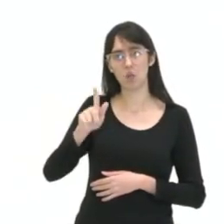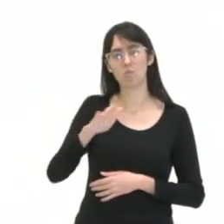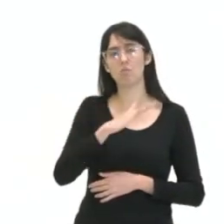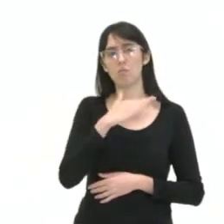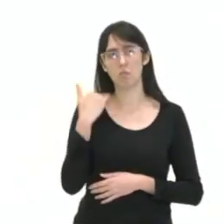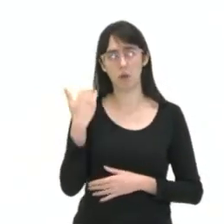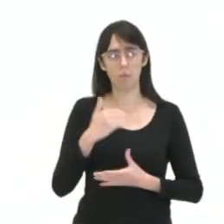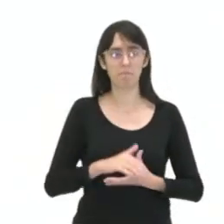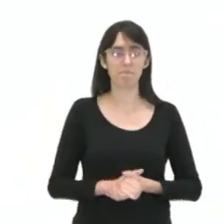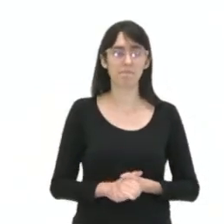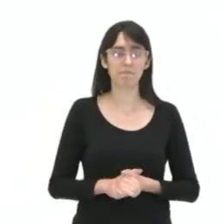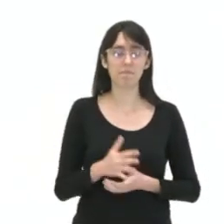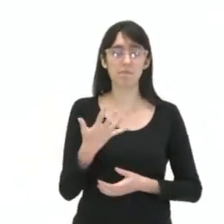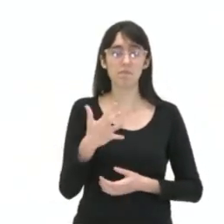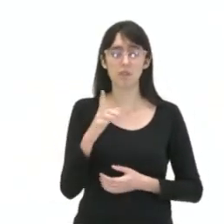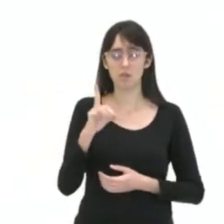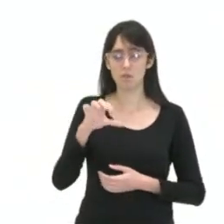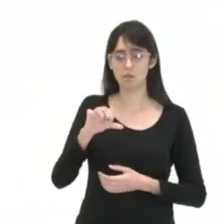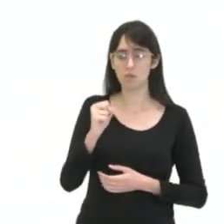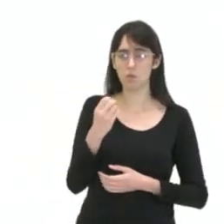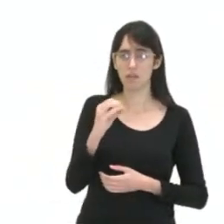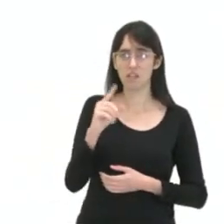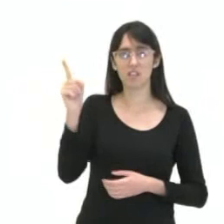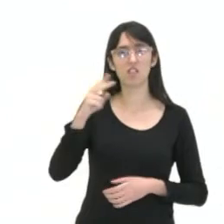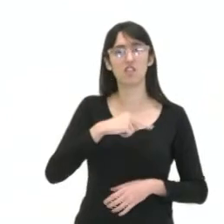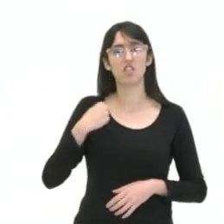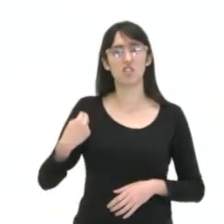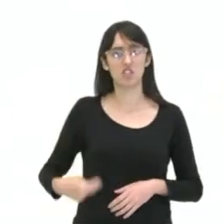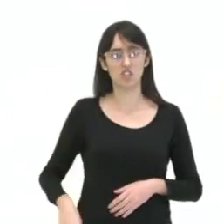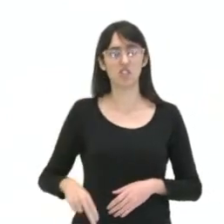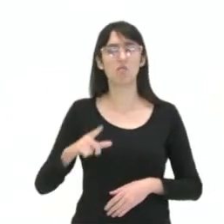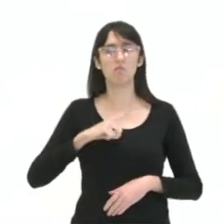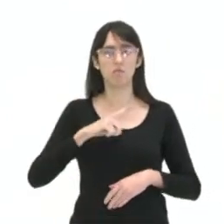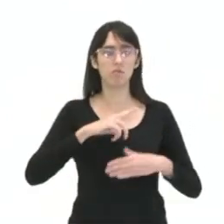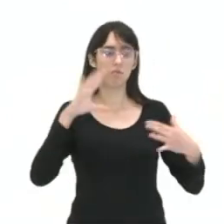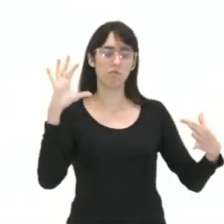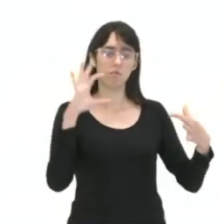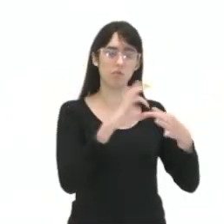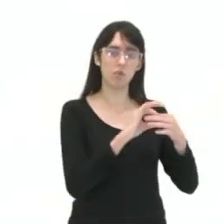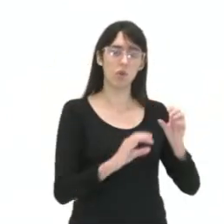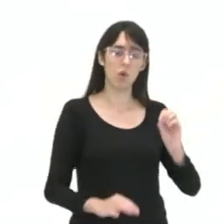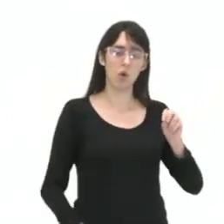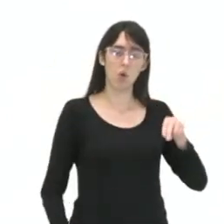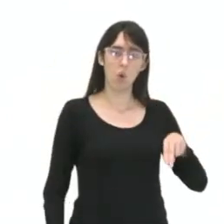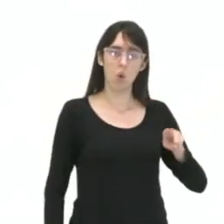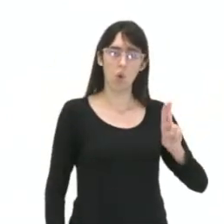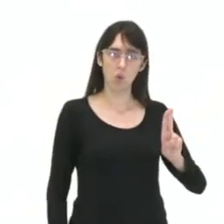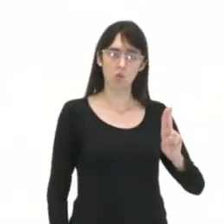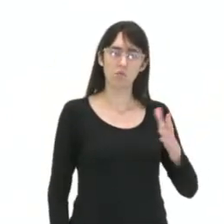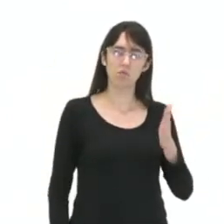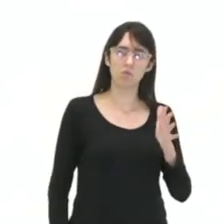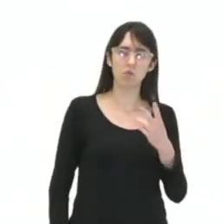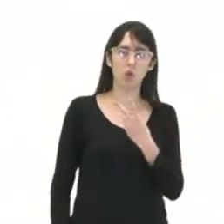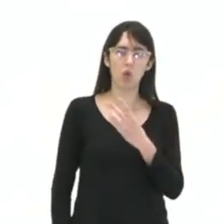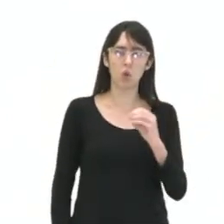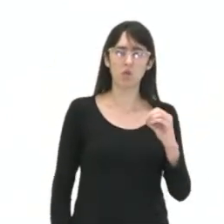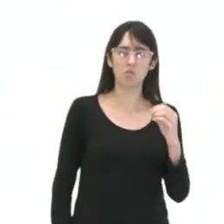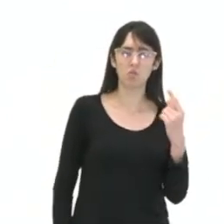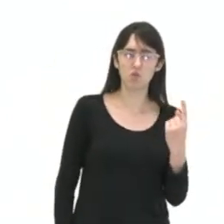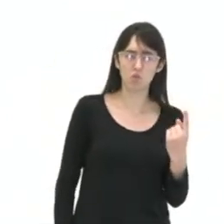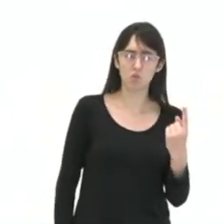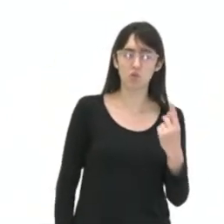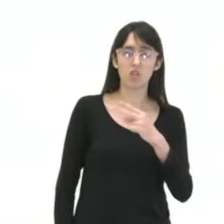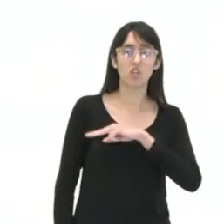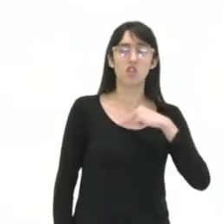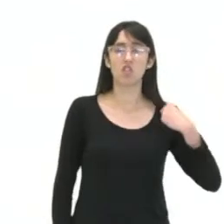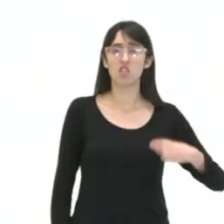A partir da década de 80, a China se aproxima da ONU e a partir de 2001, a China se